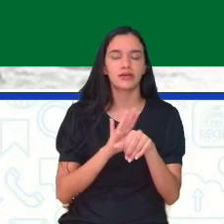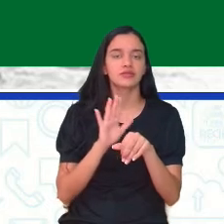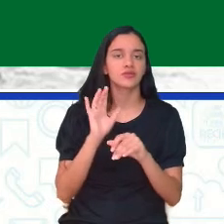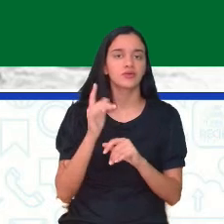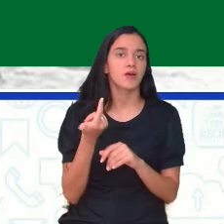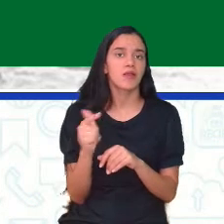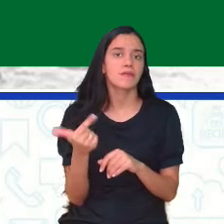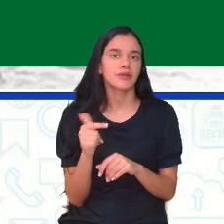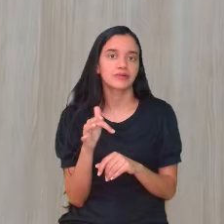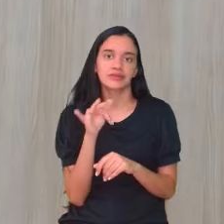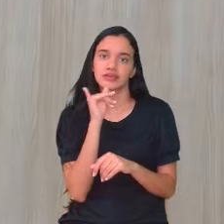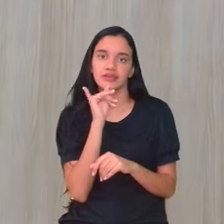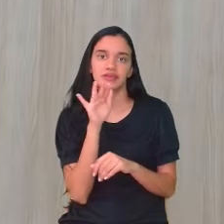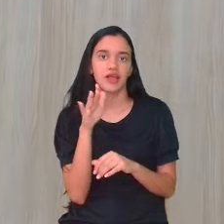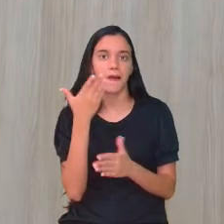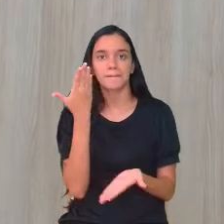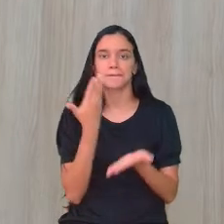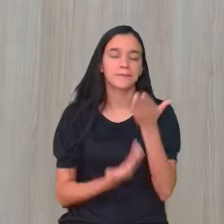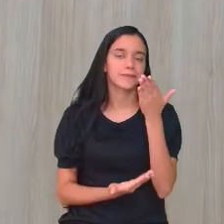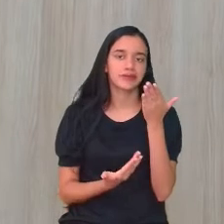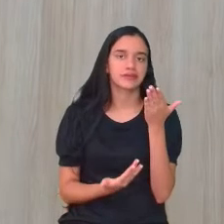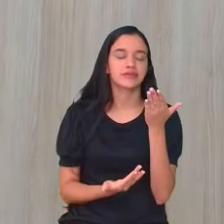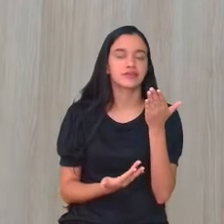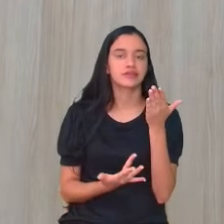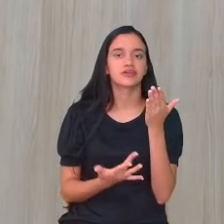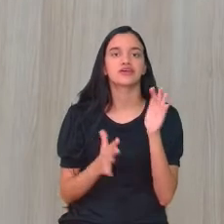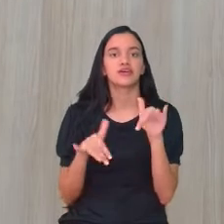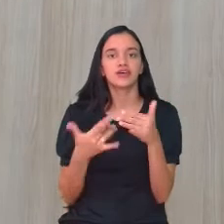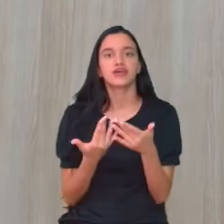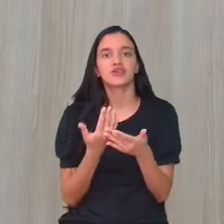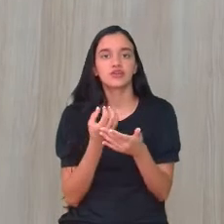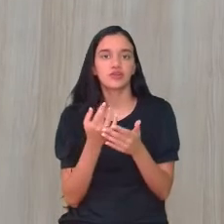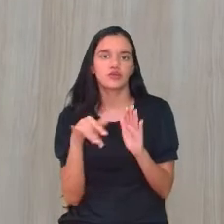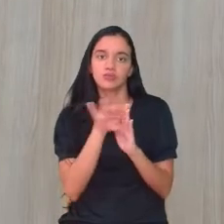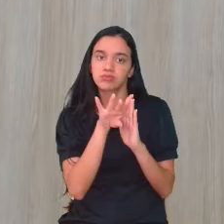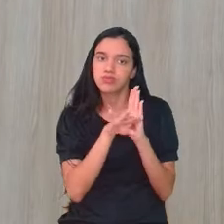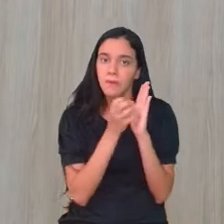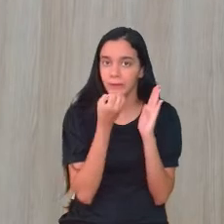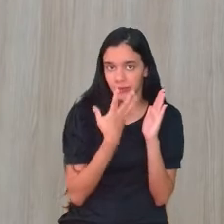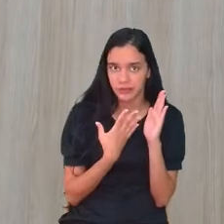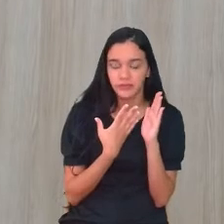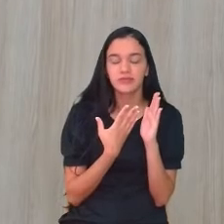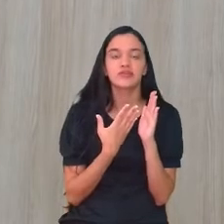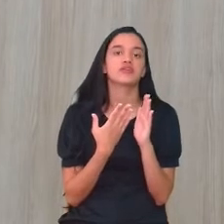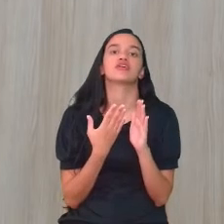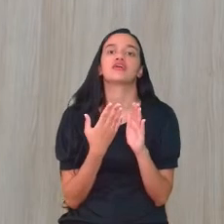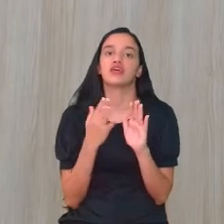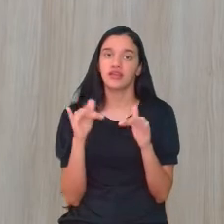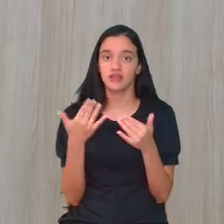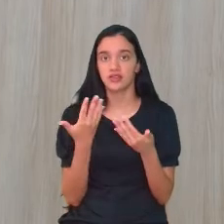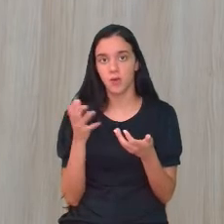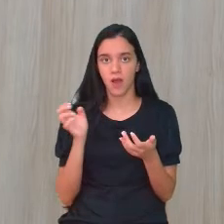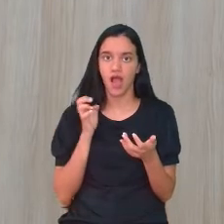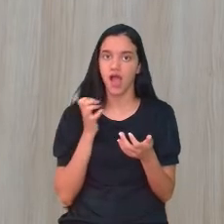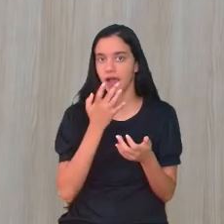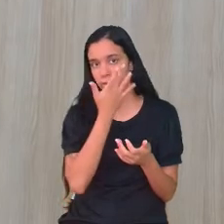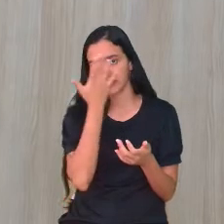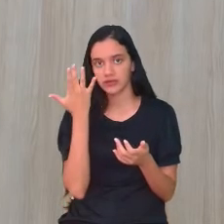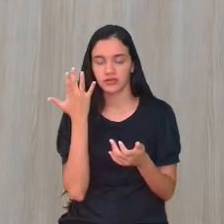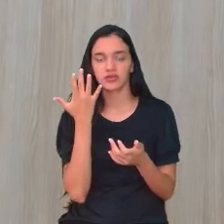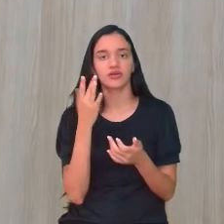não terem a perda dos seus privilégios. Então, nesse sentido, a burguesia,